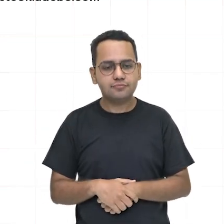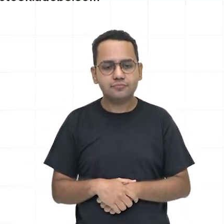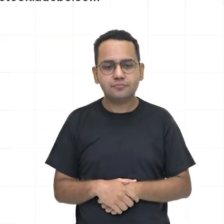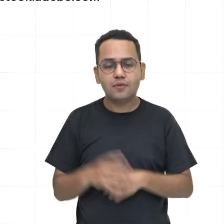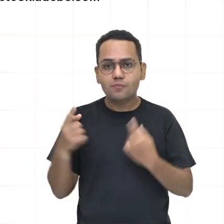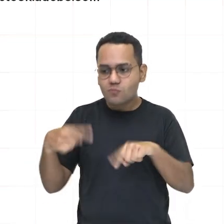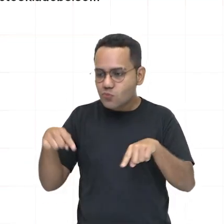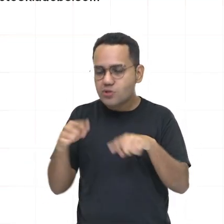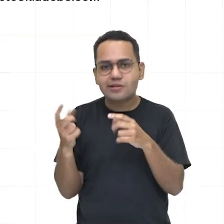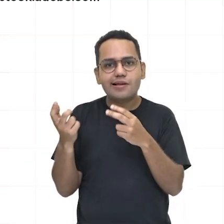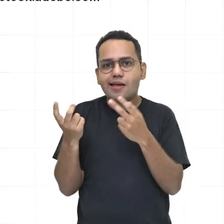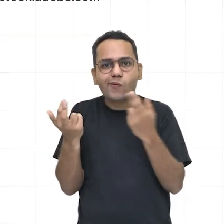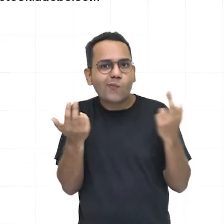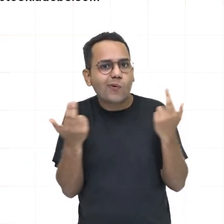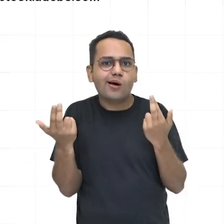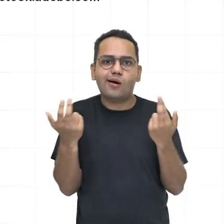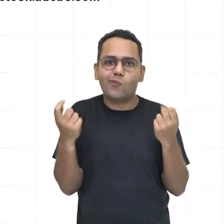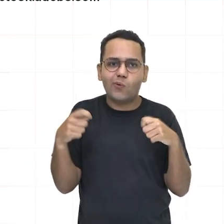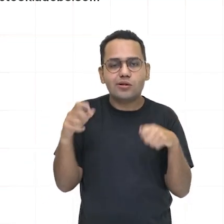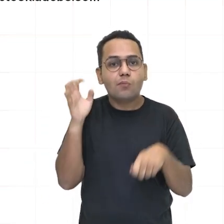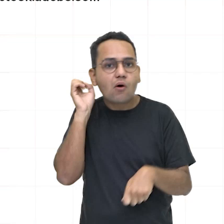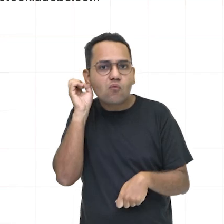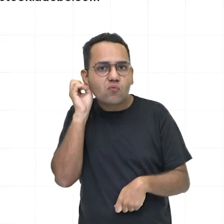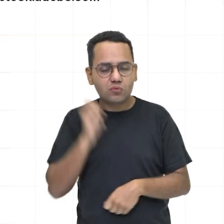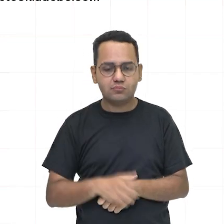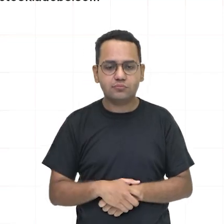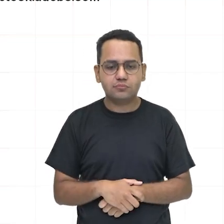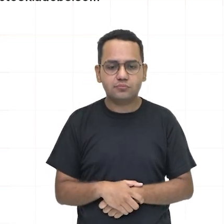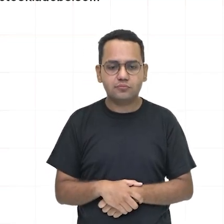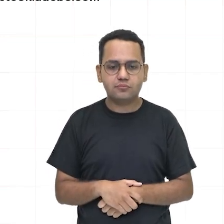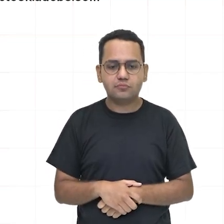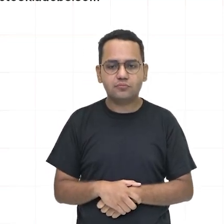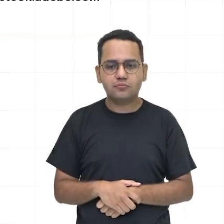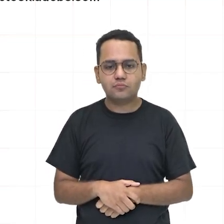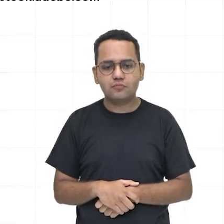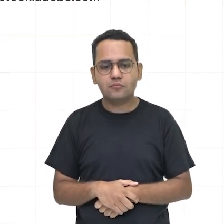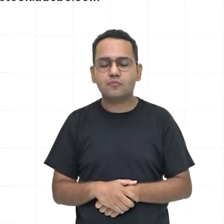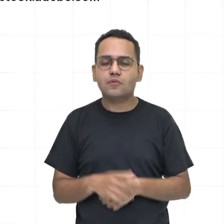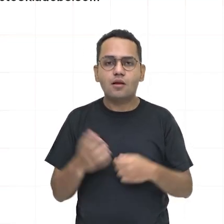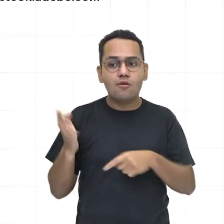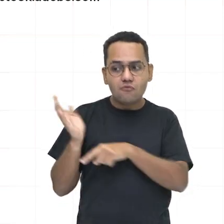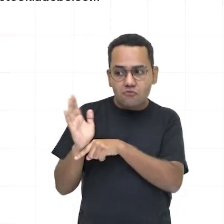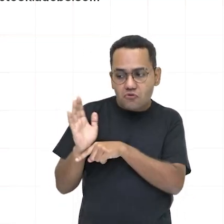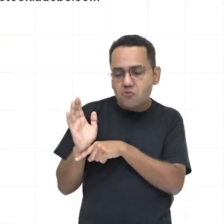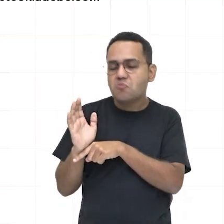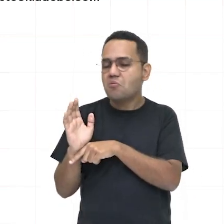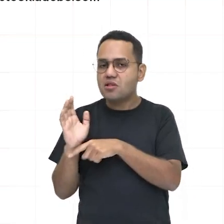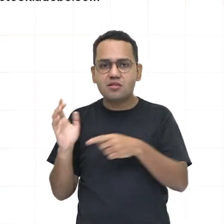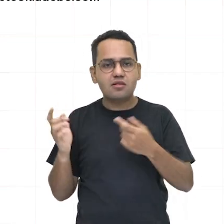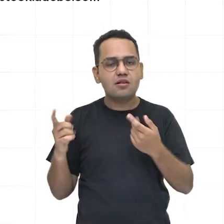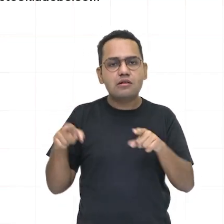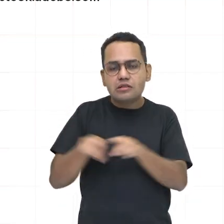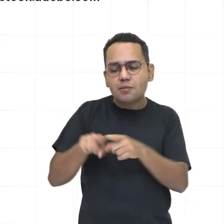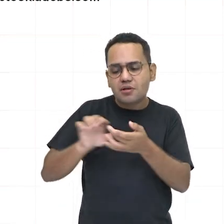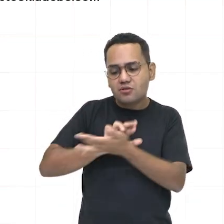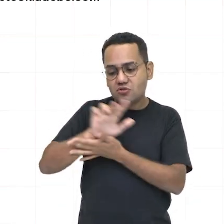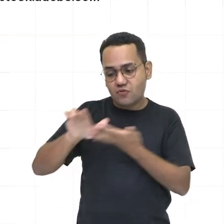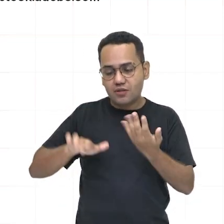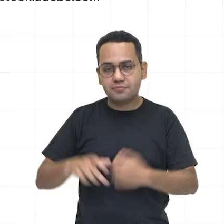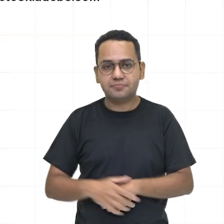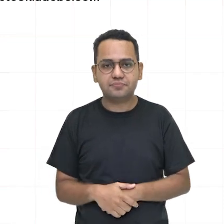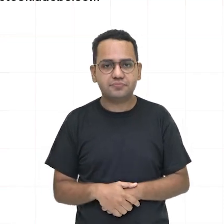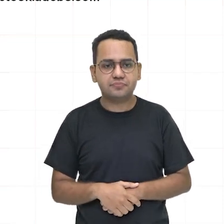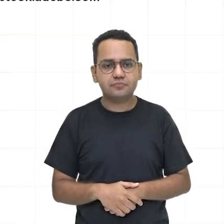mesmas músicas no mundo inteiro, nós assistimos os mesmos filmes e assim por diante. Se você olhar para os seus